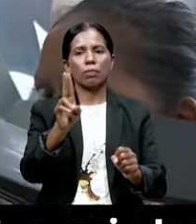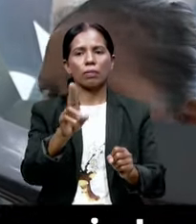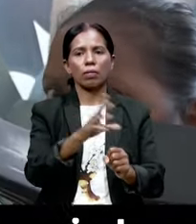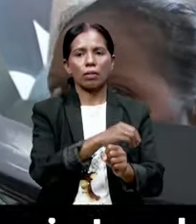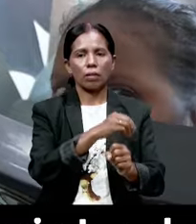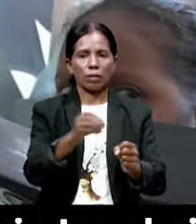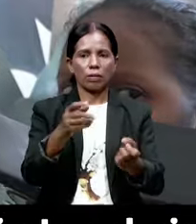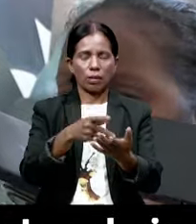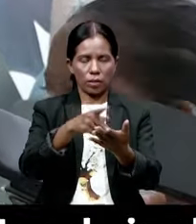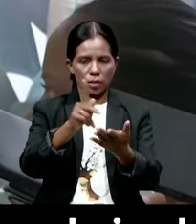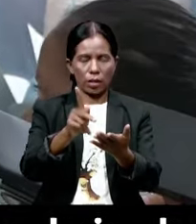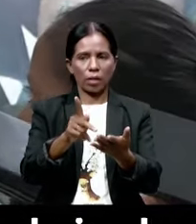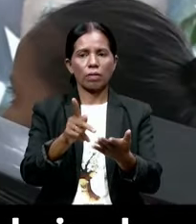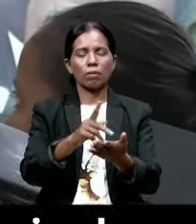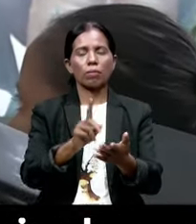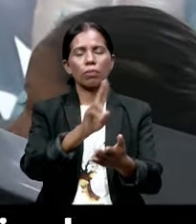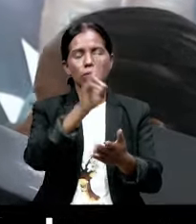eletrônico ida ne